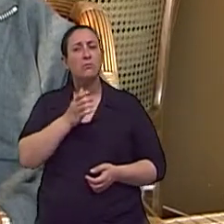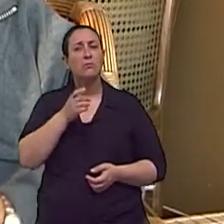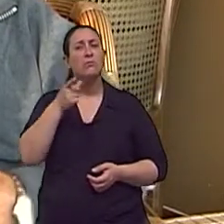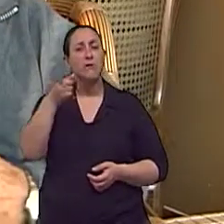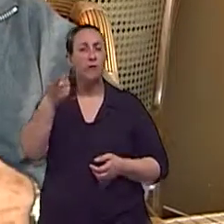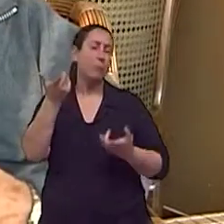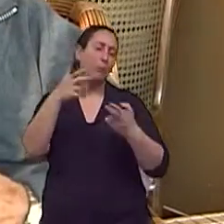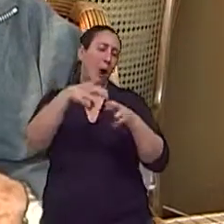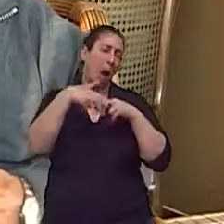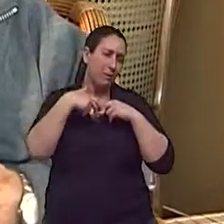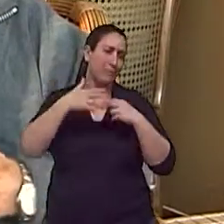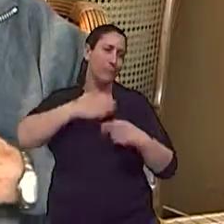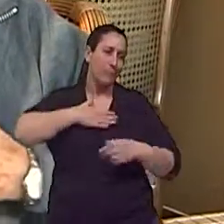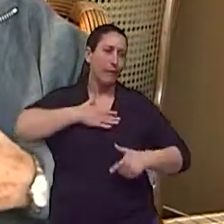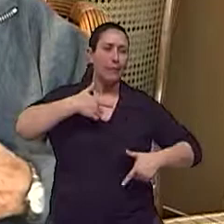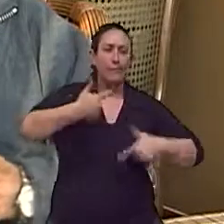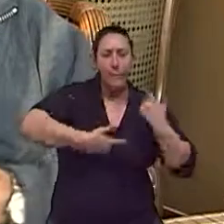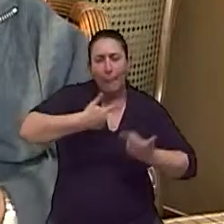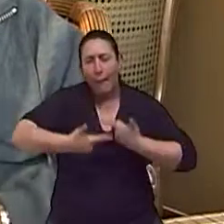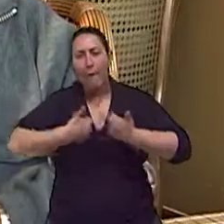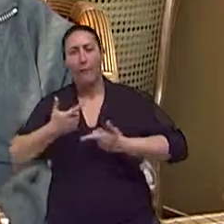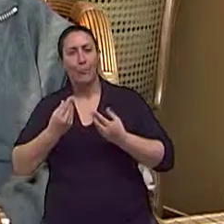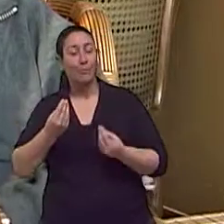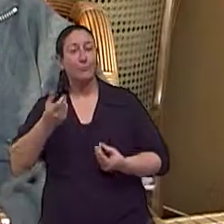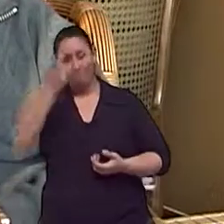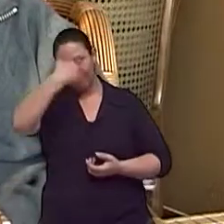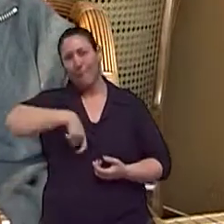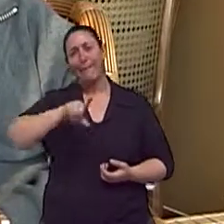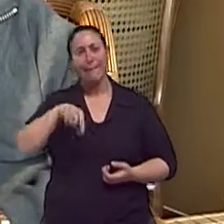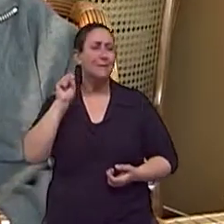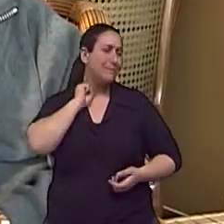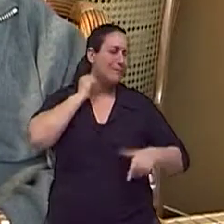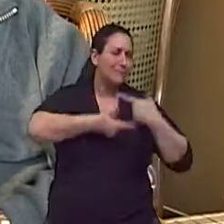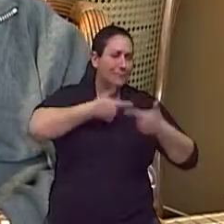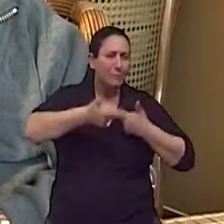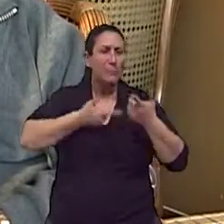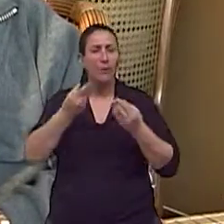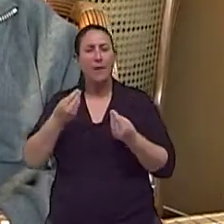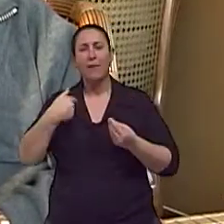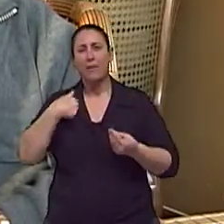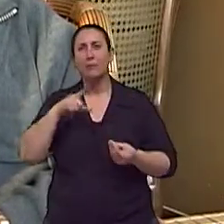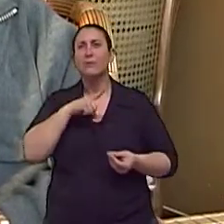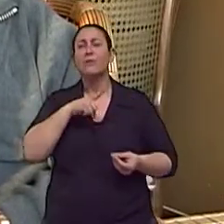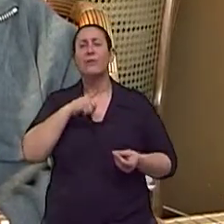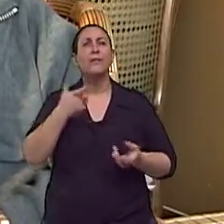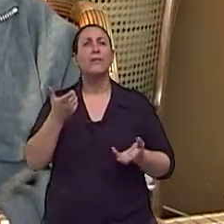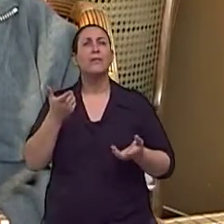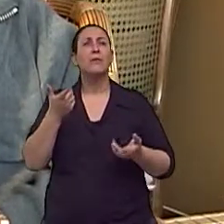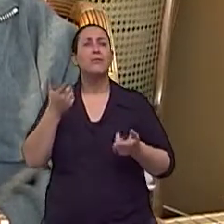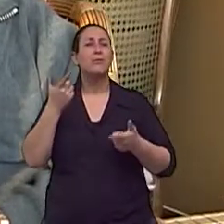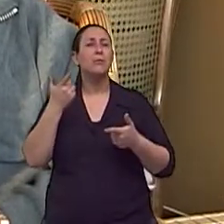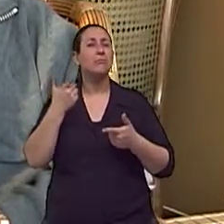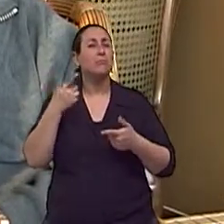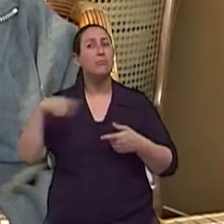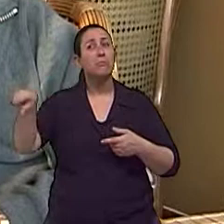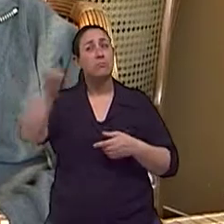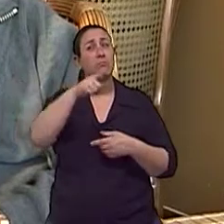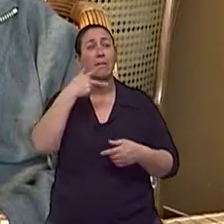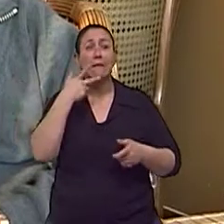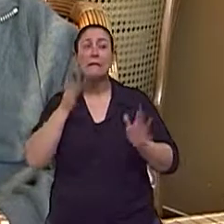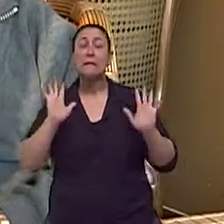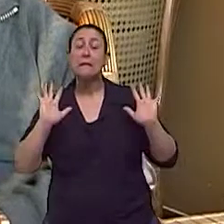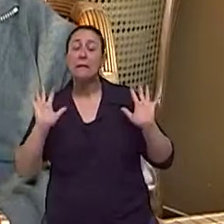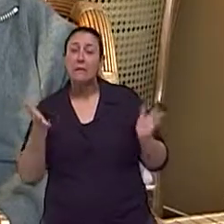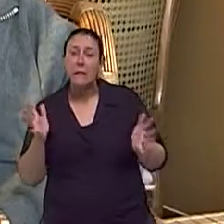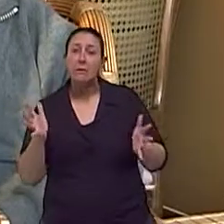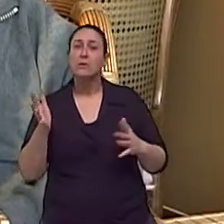em função da minha atividade que era estressante eu tive até um problema assim de suspeita que ele tivesse